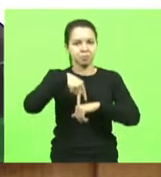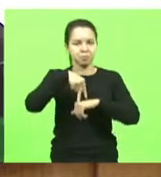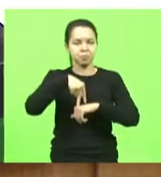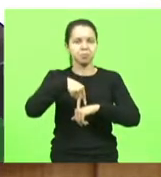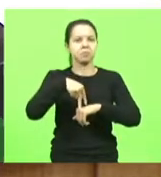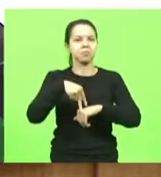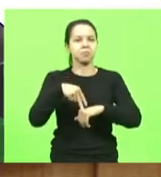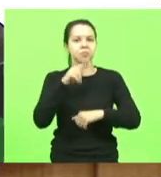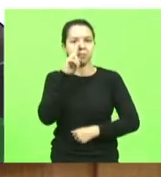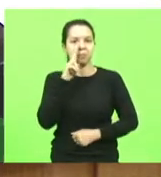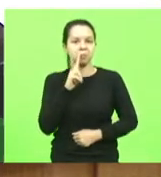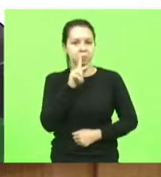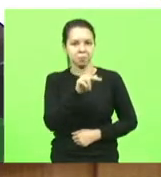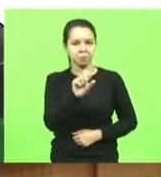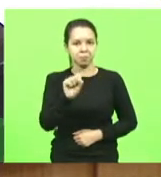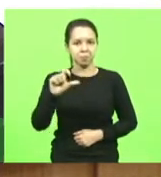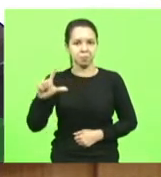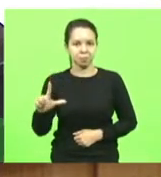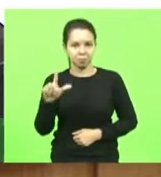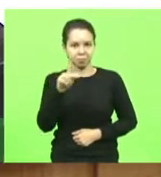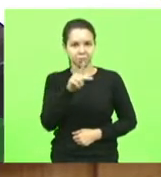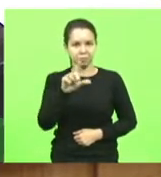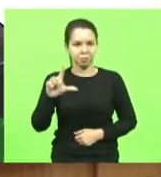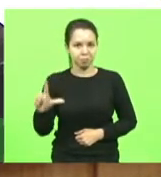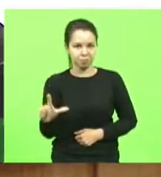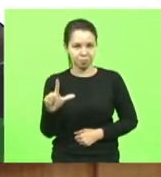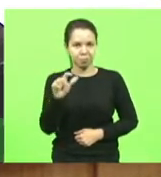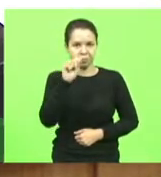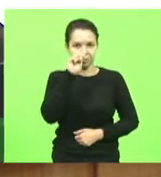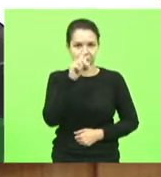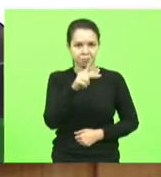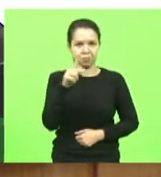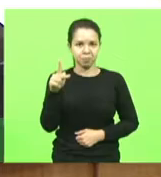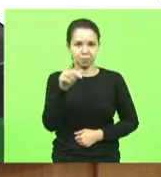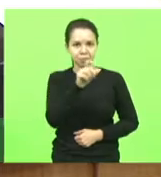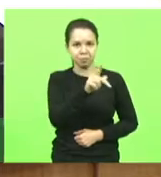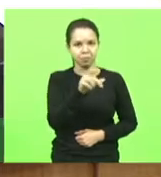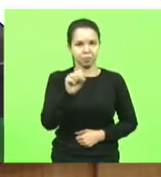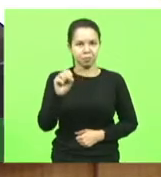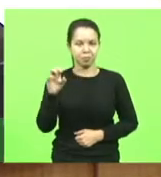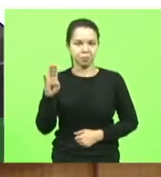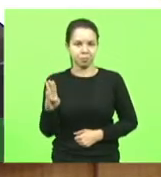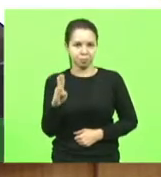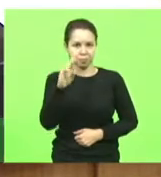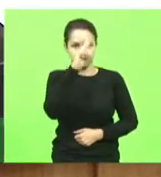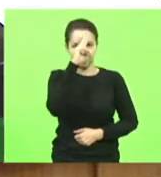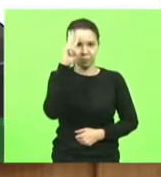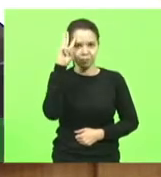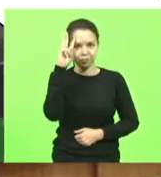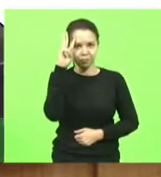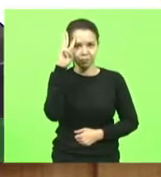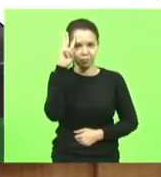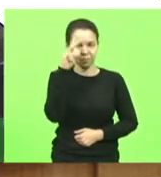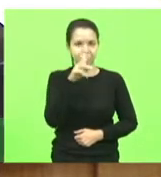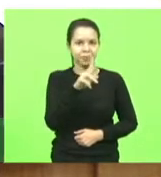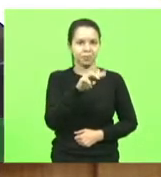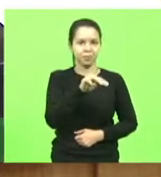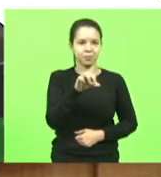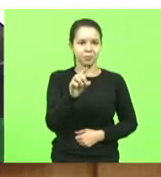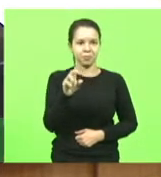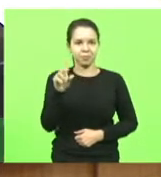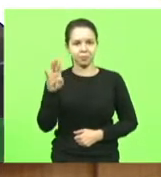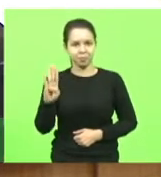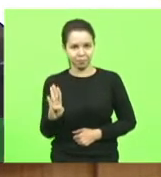Vanates, Bloco PSL, PL, João Amin, Bloco PP, PSB, Ivonei Weber, Bloco MDB e Novo.